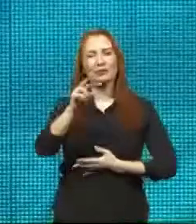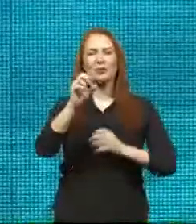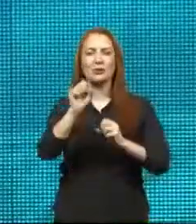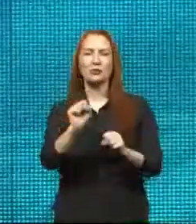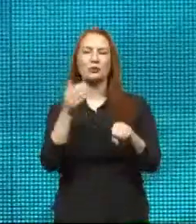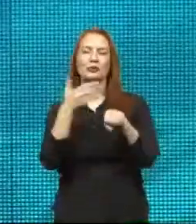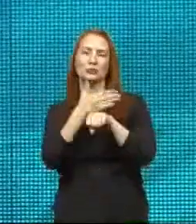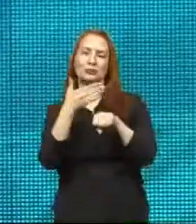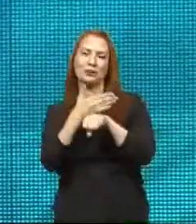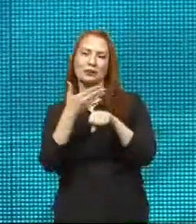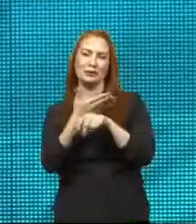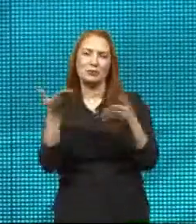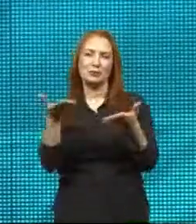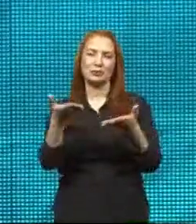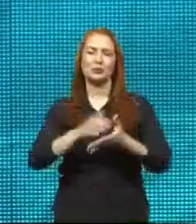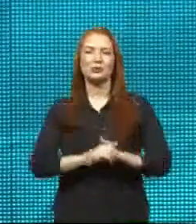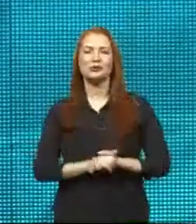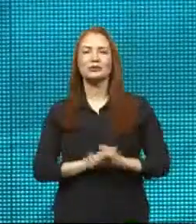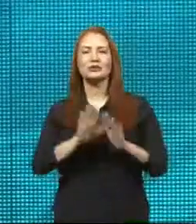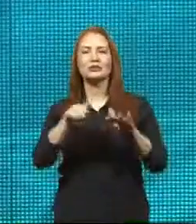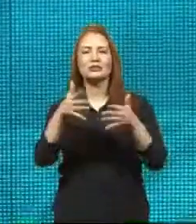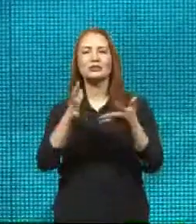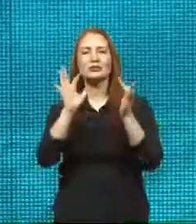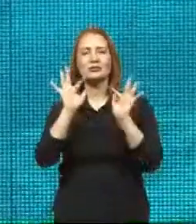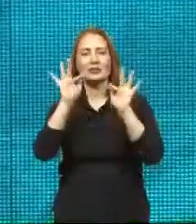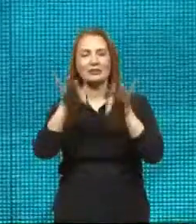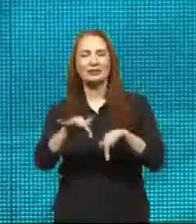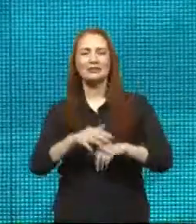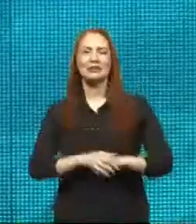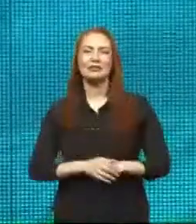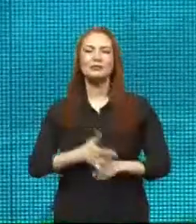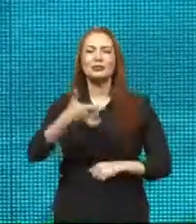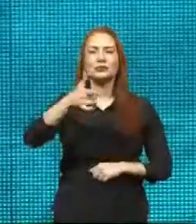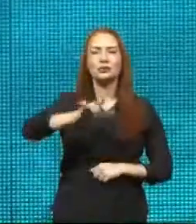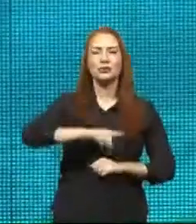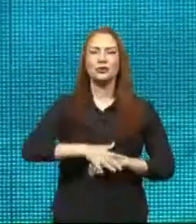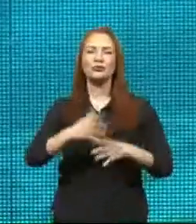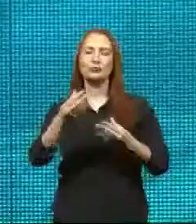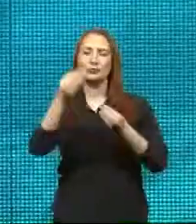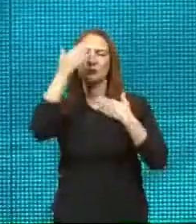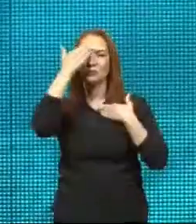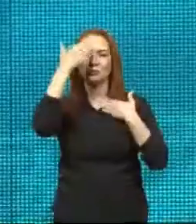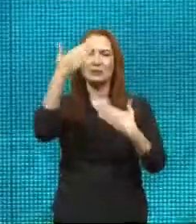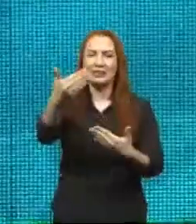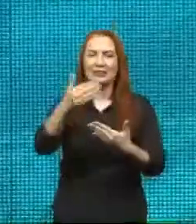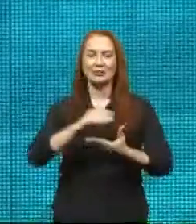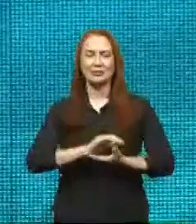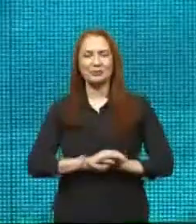participar desse programa. Então, finalizando por aqui, mais uma vez, muito obrigado.